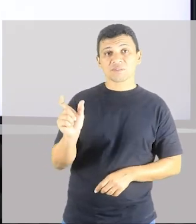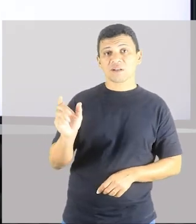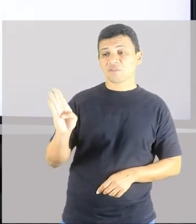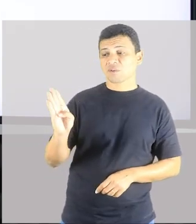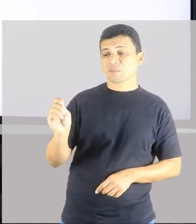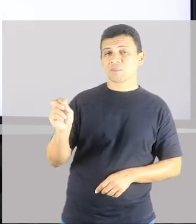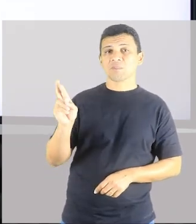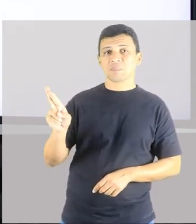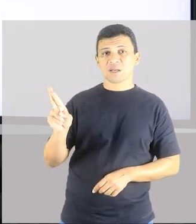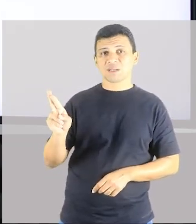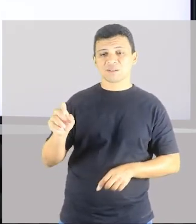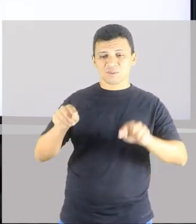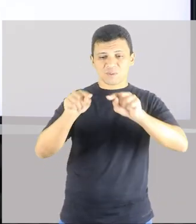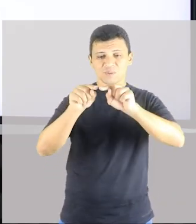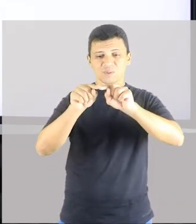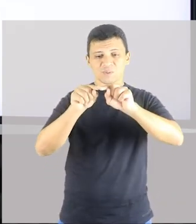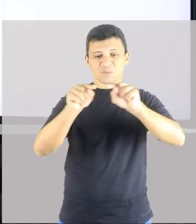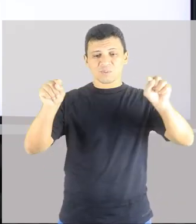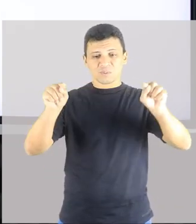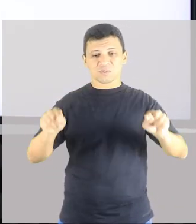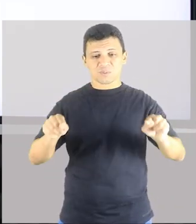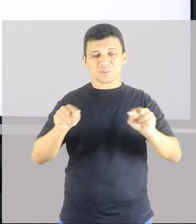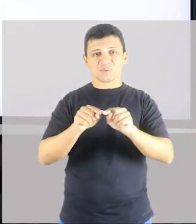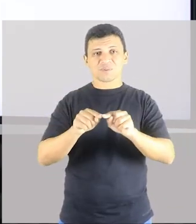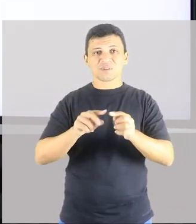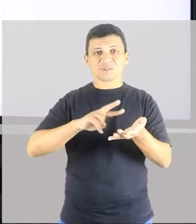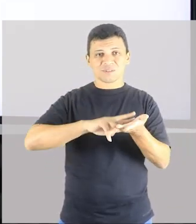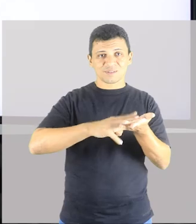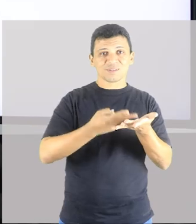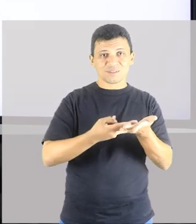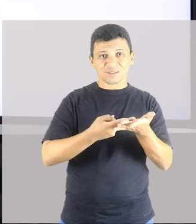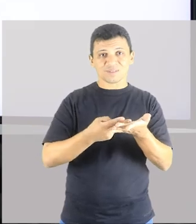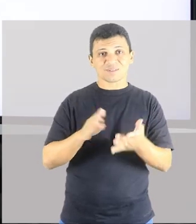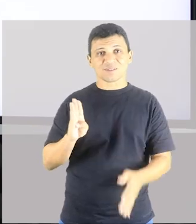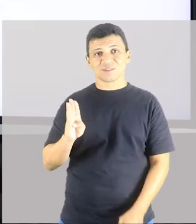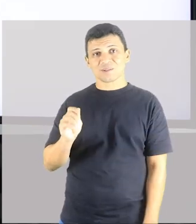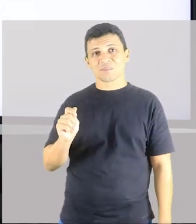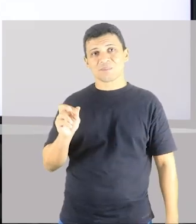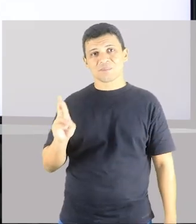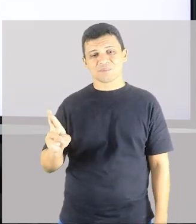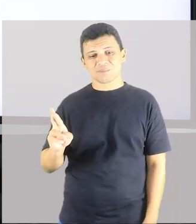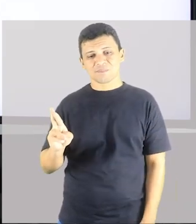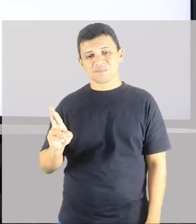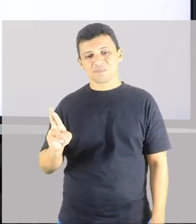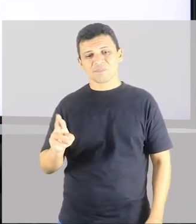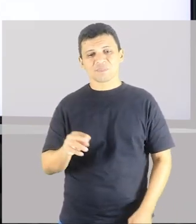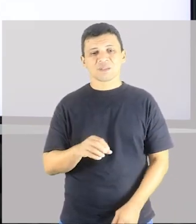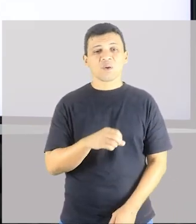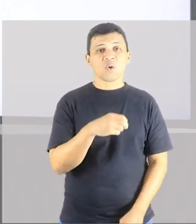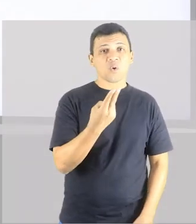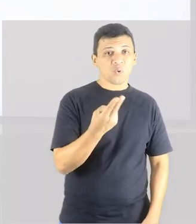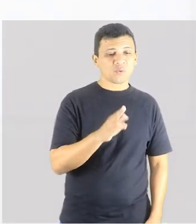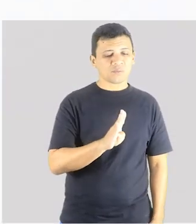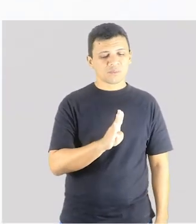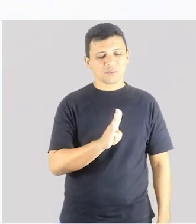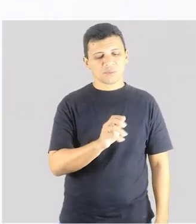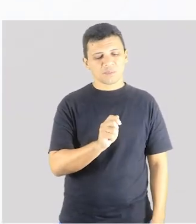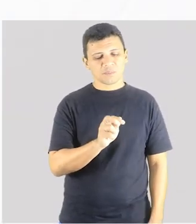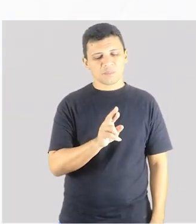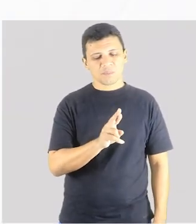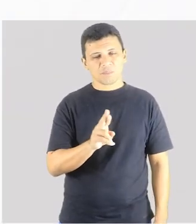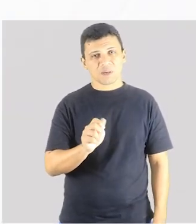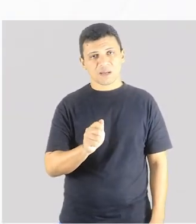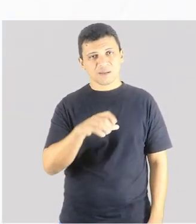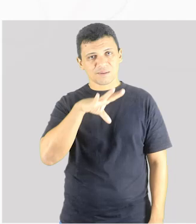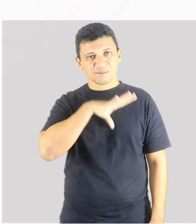formato retangular. E esse formato retangular pode ser traduzido como a palavra barra. E aí tem um outro